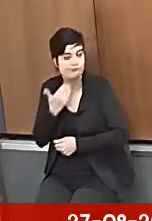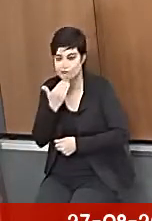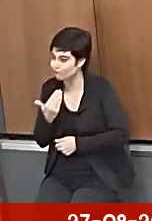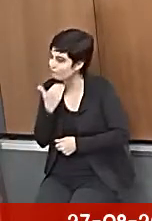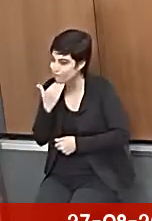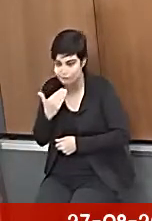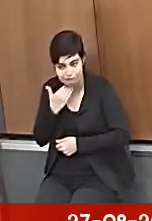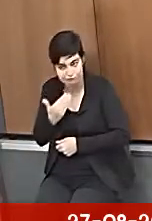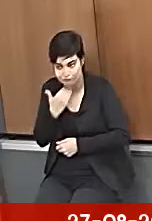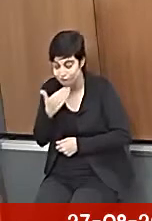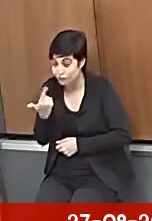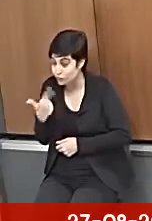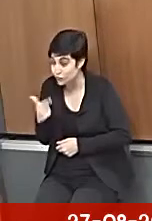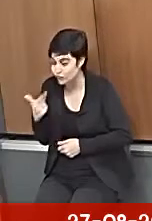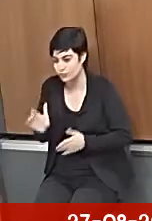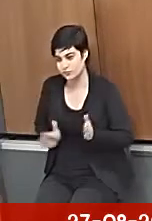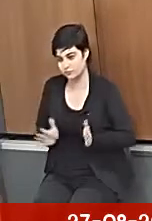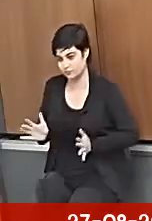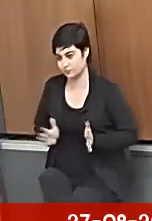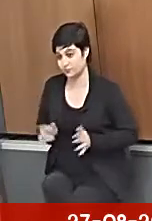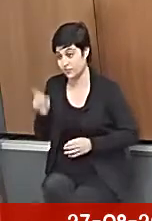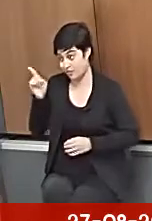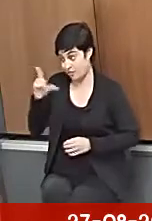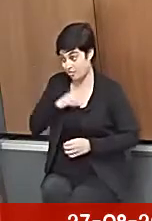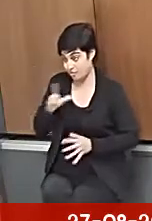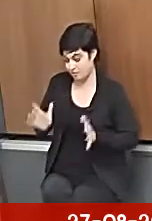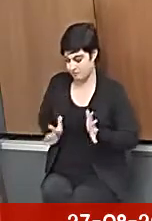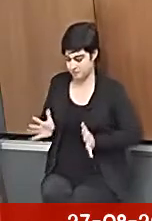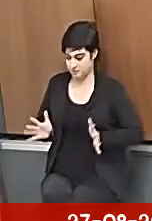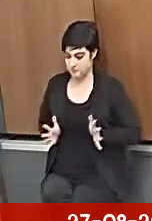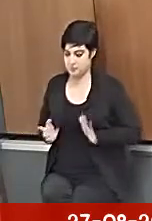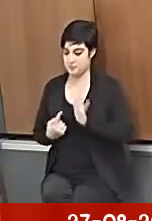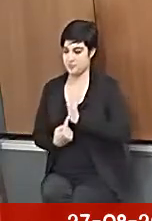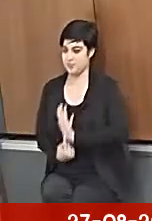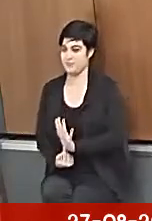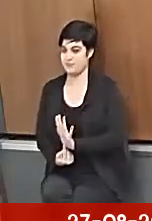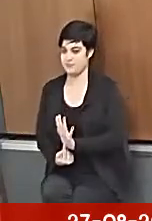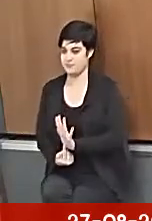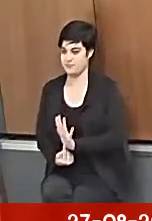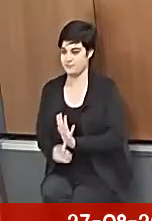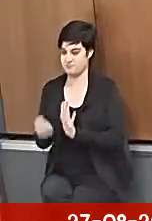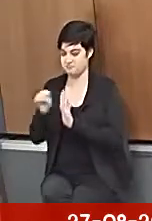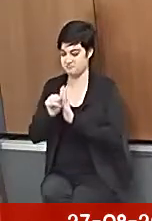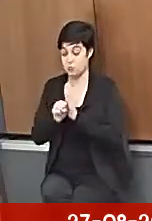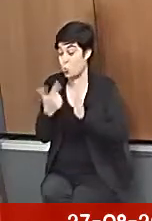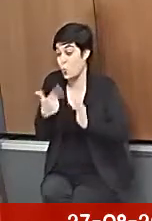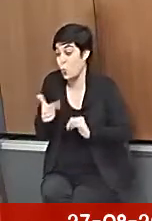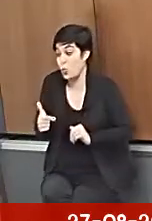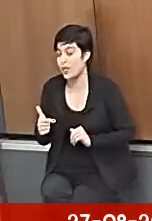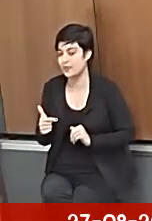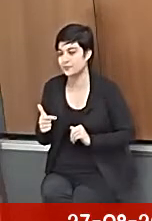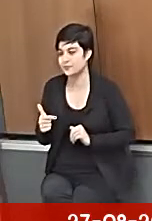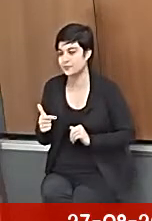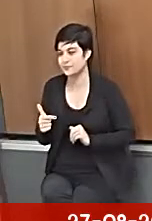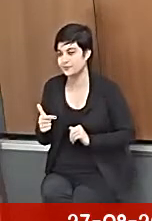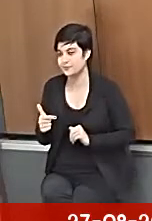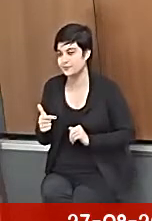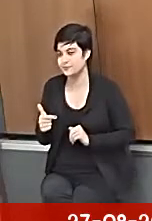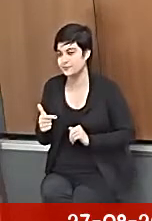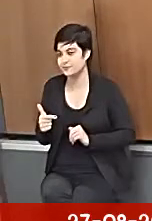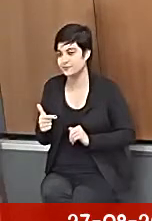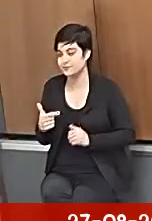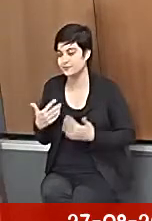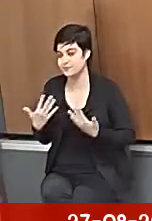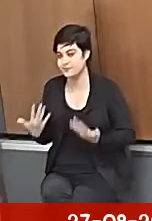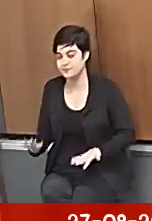mas é nenhuma mesmo tendo um símbolo de acessibilidade que a lei fala que não pode ser usado se não tiver mas